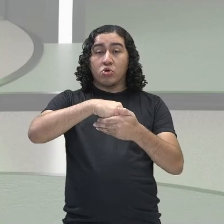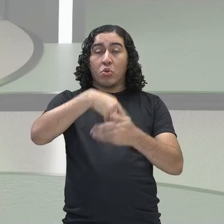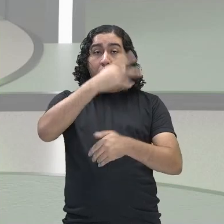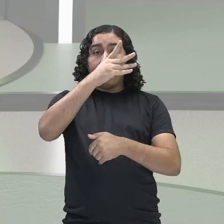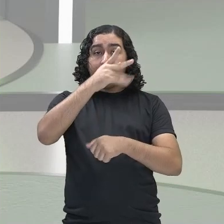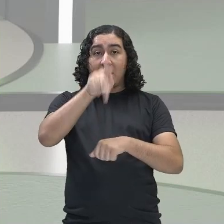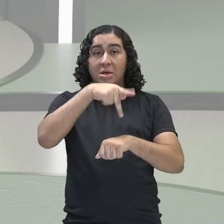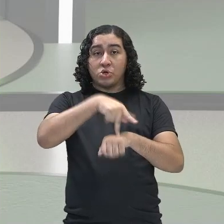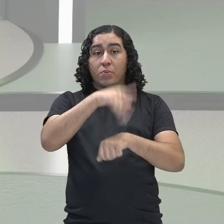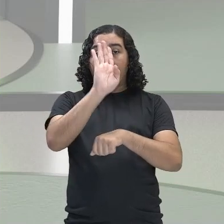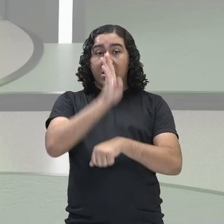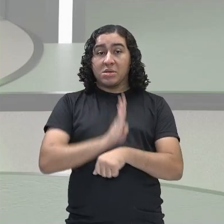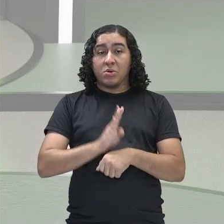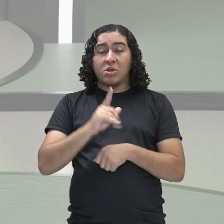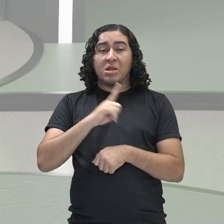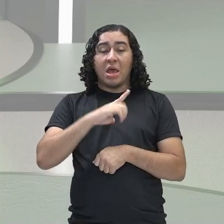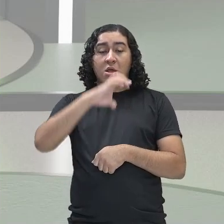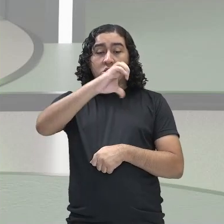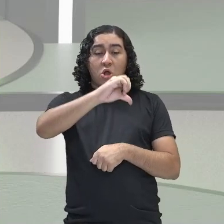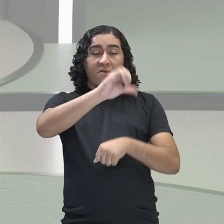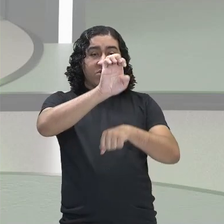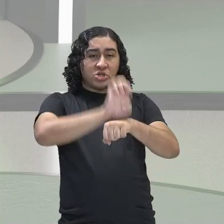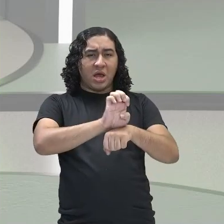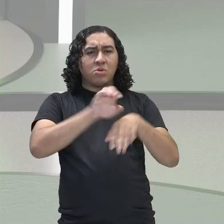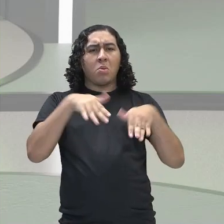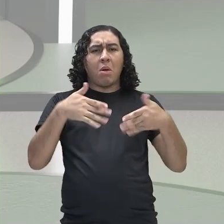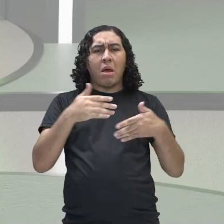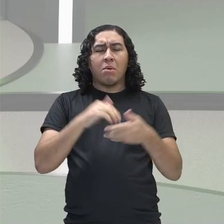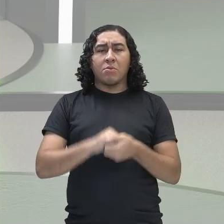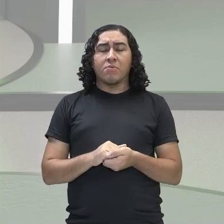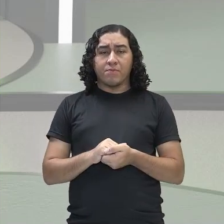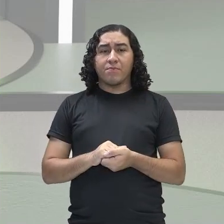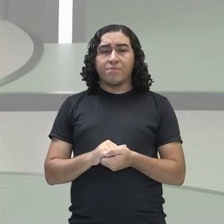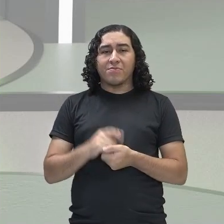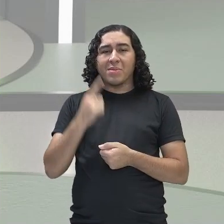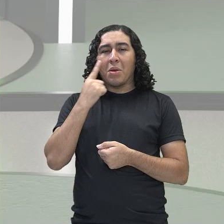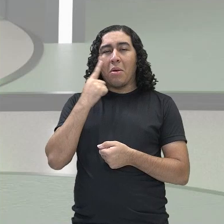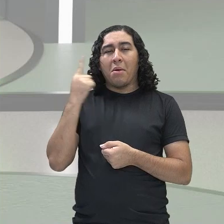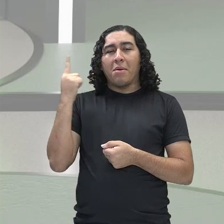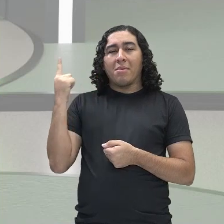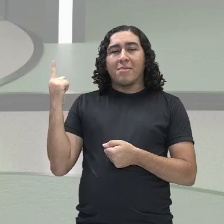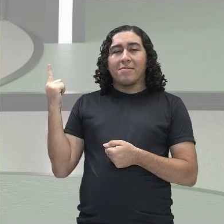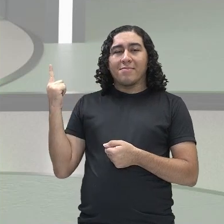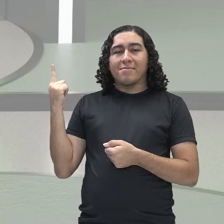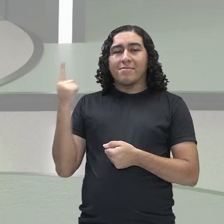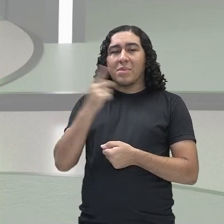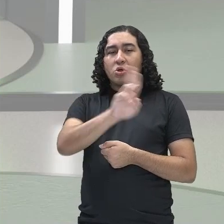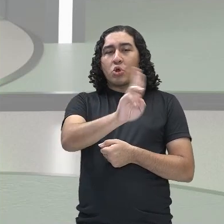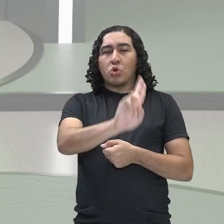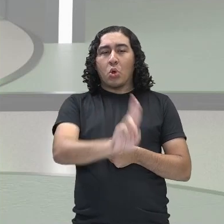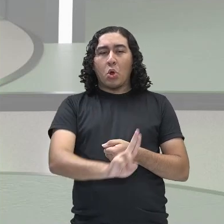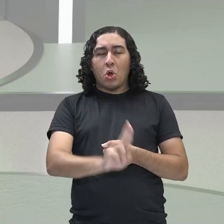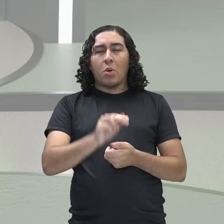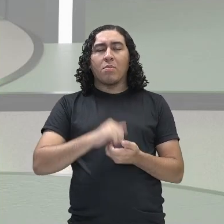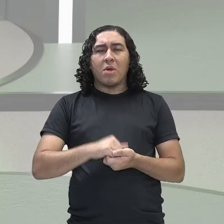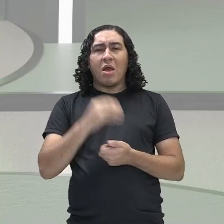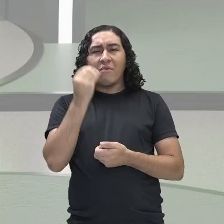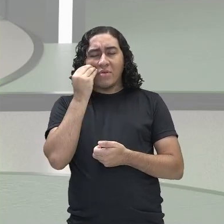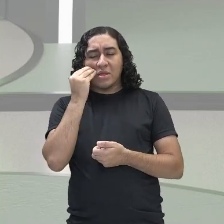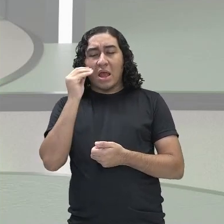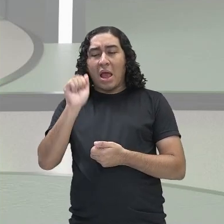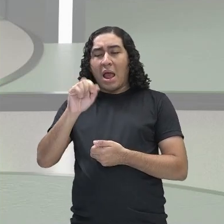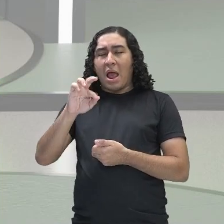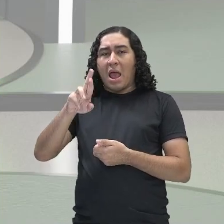vai estar presente em 9 estados. Quais são esses estados? Olha só, a gente consegue observar aqui, ó. O estado do